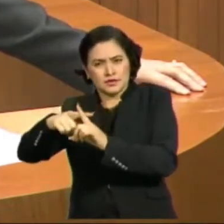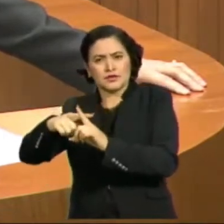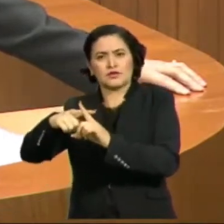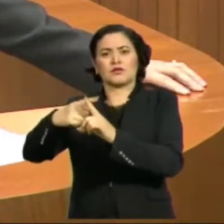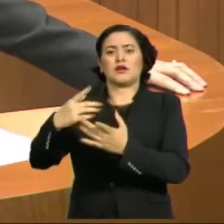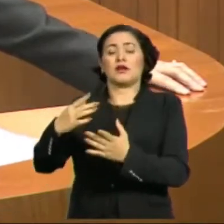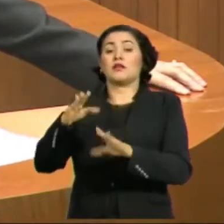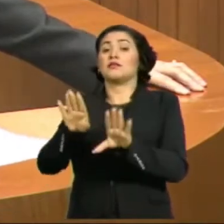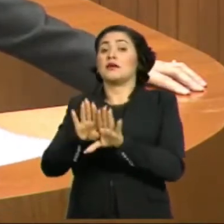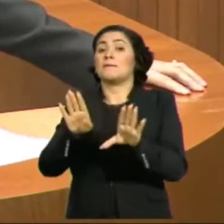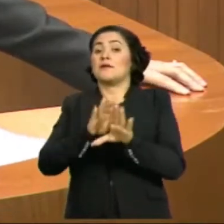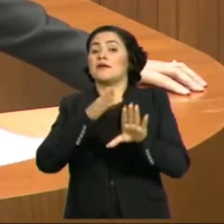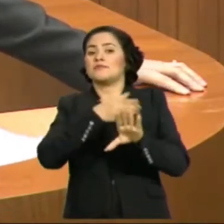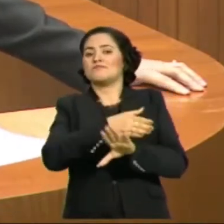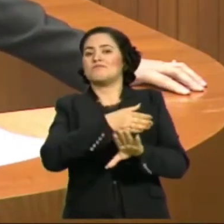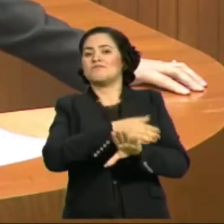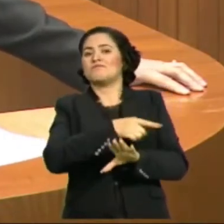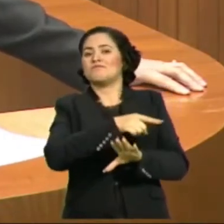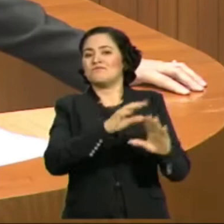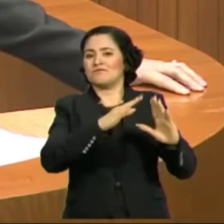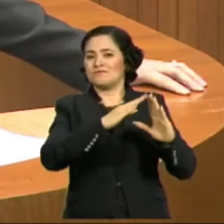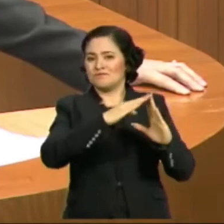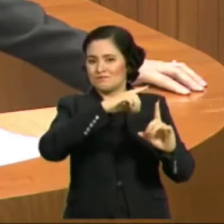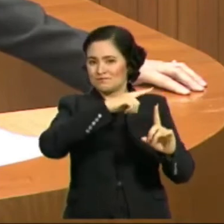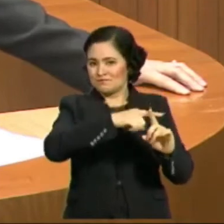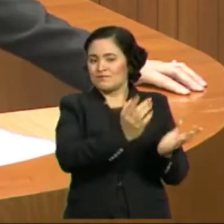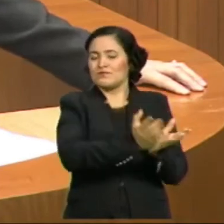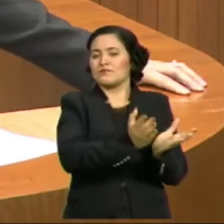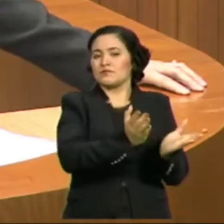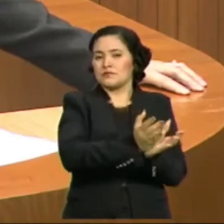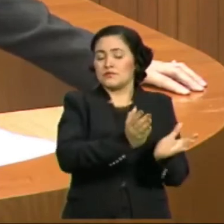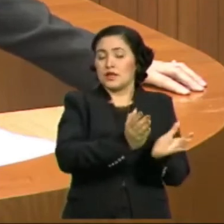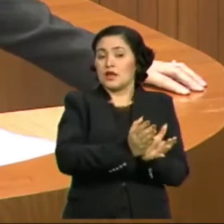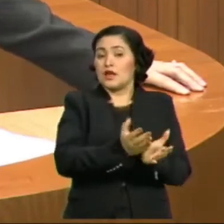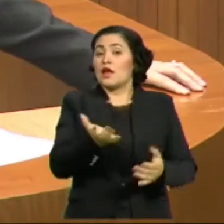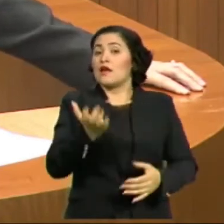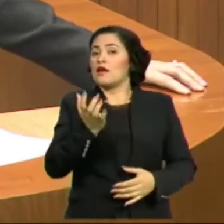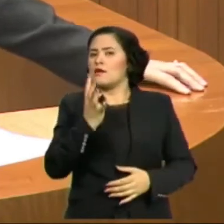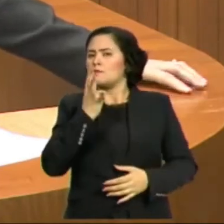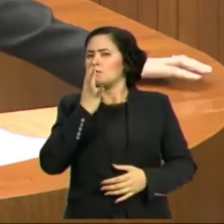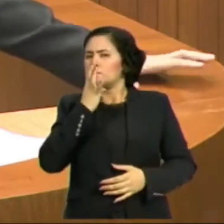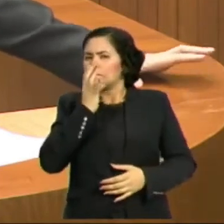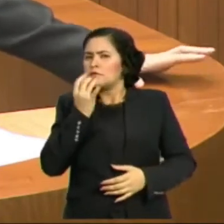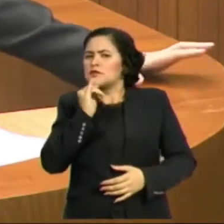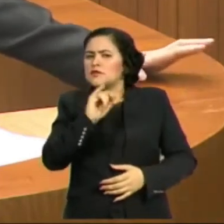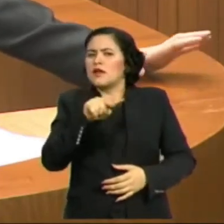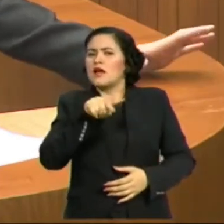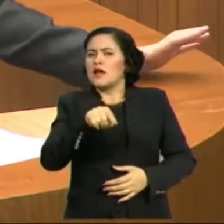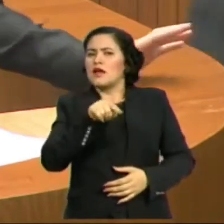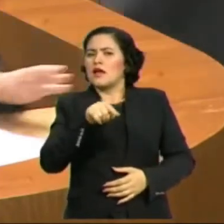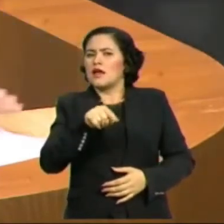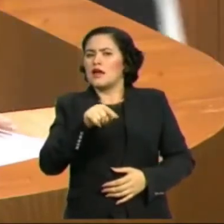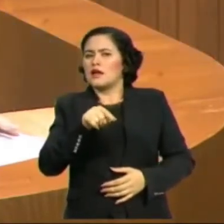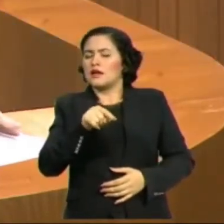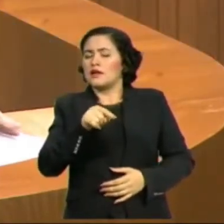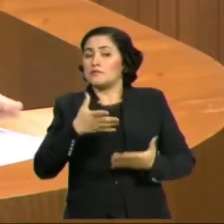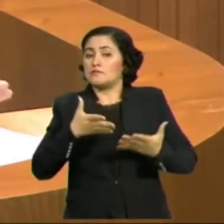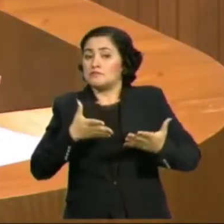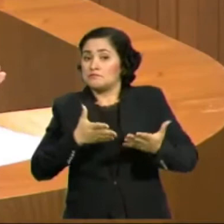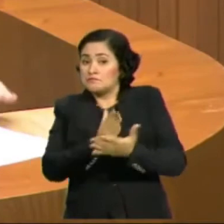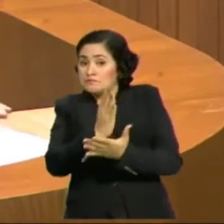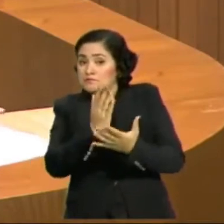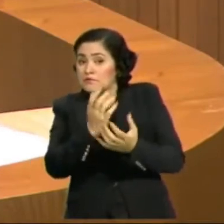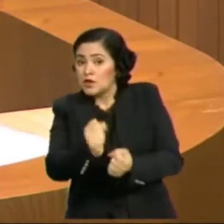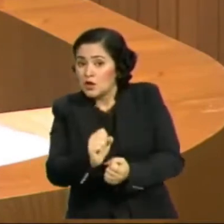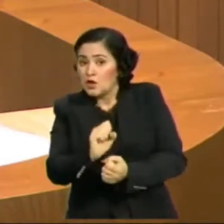vai ter um posicionamento contrário dessa lei que ontem foi aprovada. E eu quero aqui